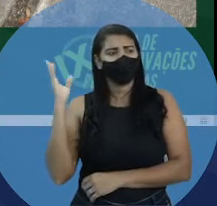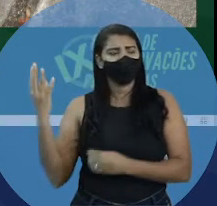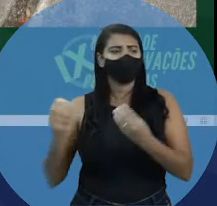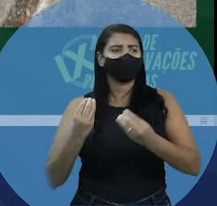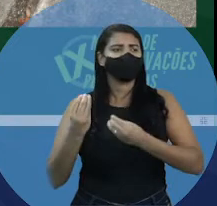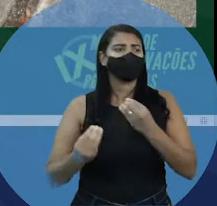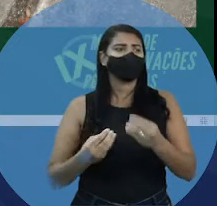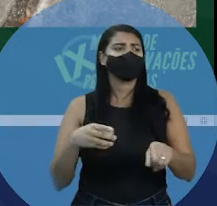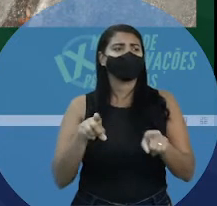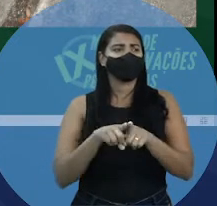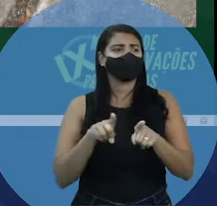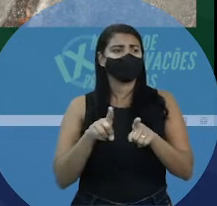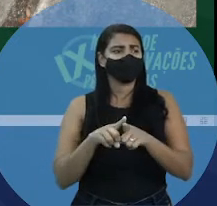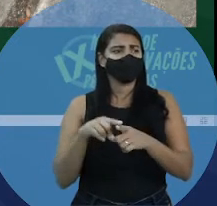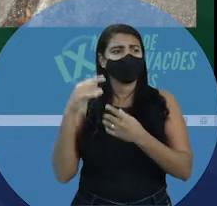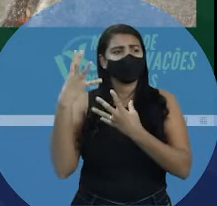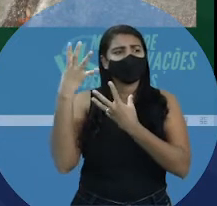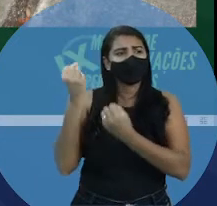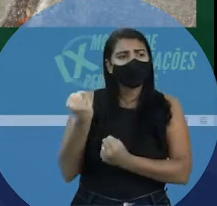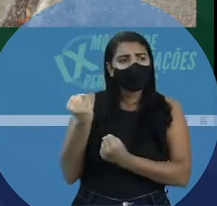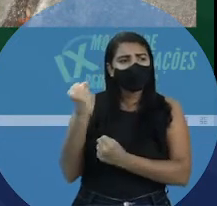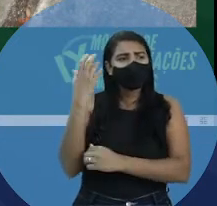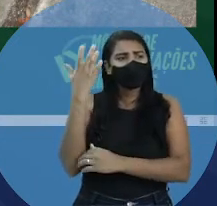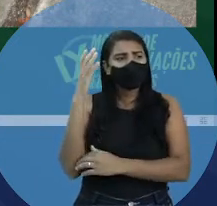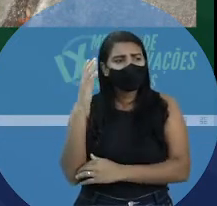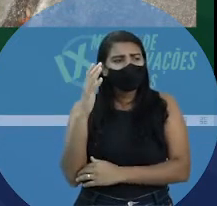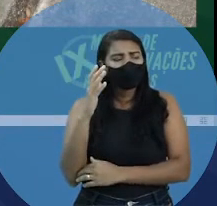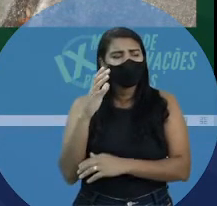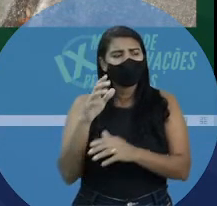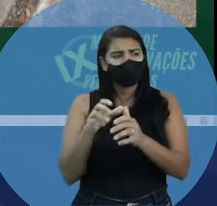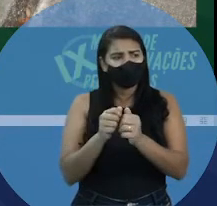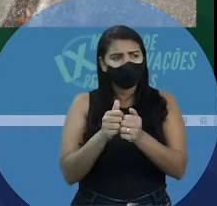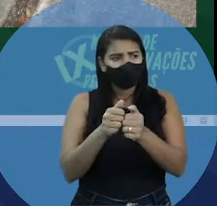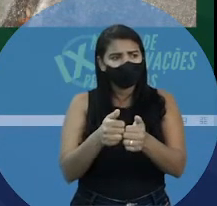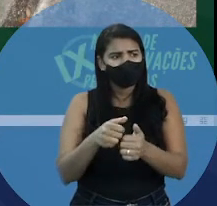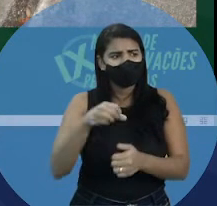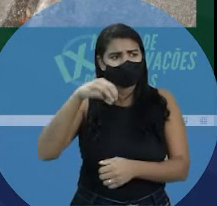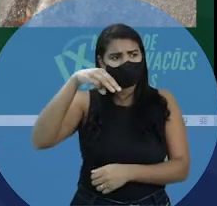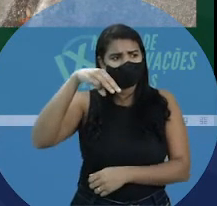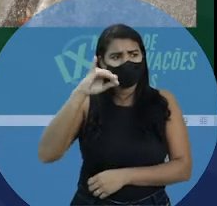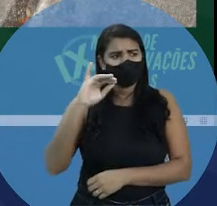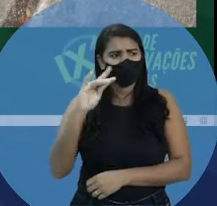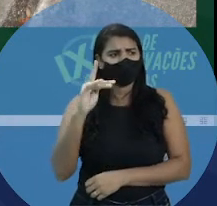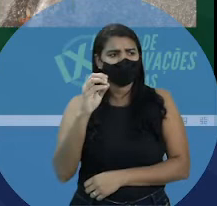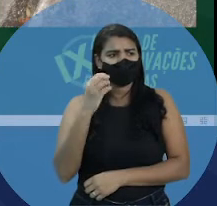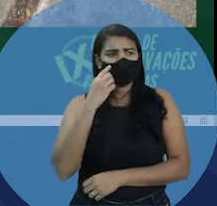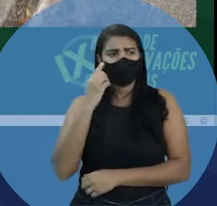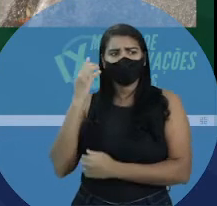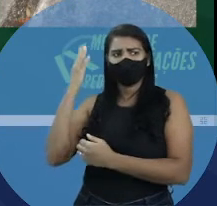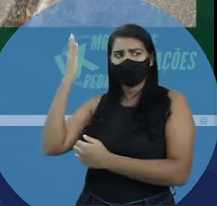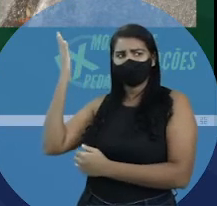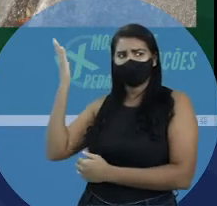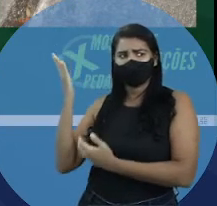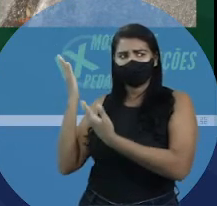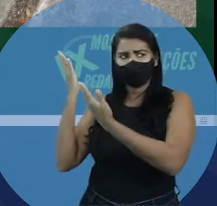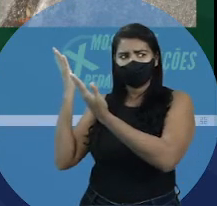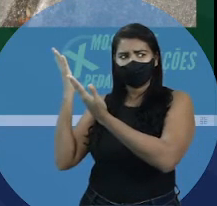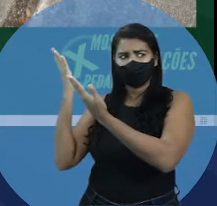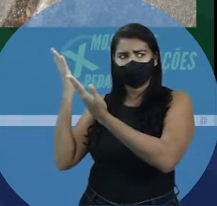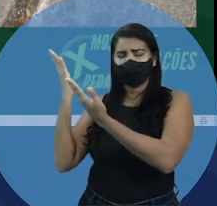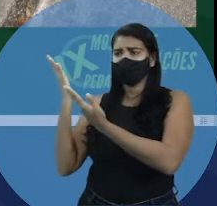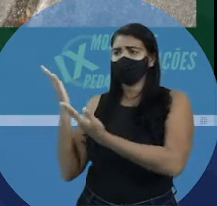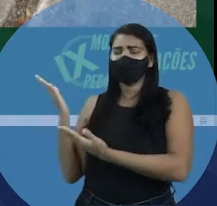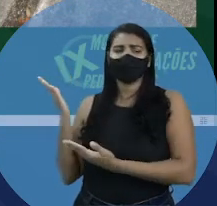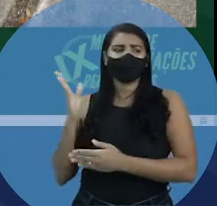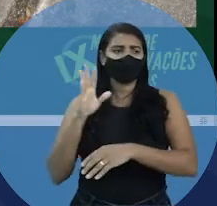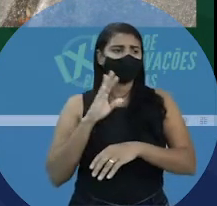de milho eles secaram, perto do tronco, como vocês podem ver também na última imagem. Então, alguns pés